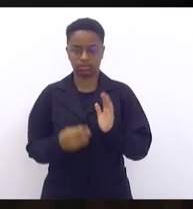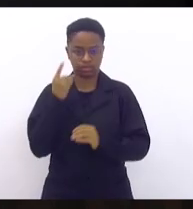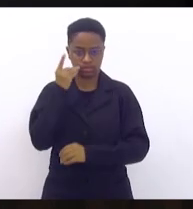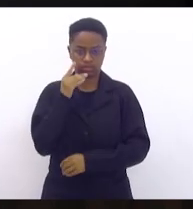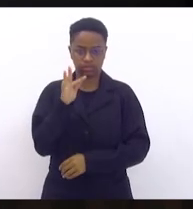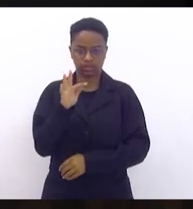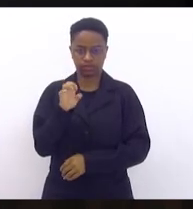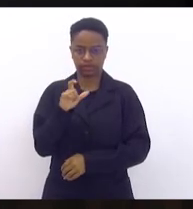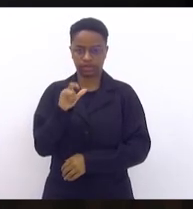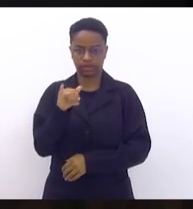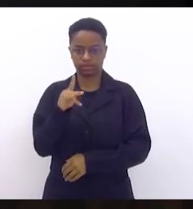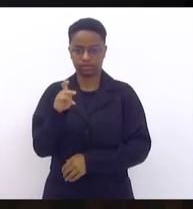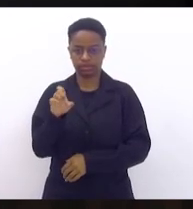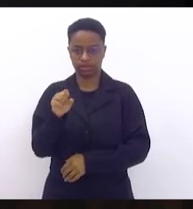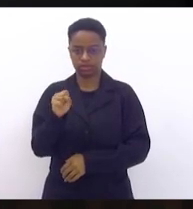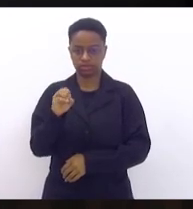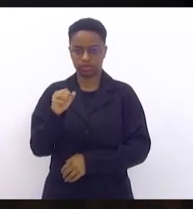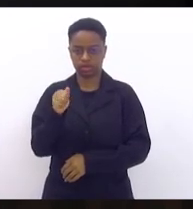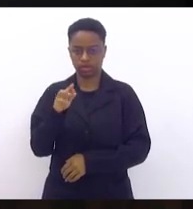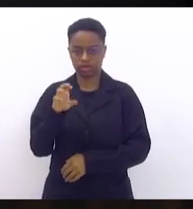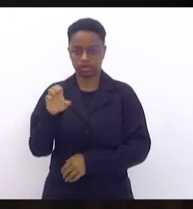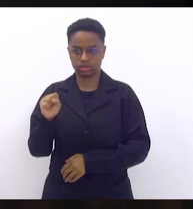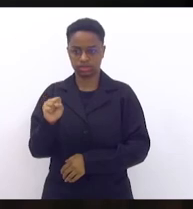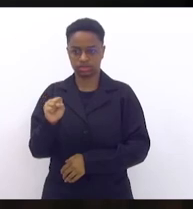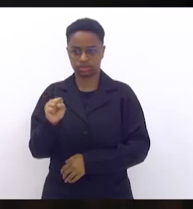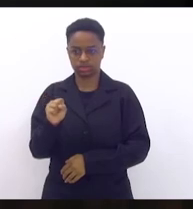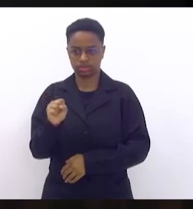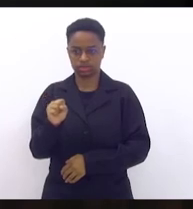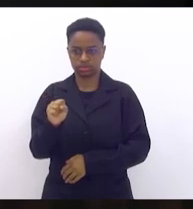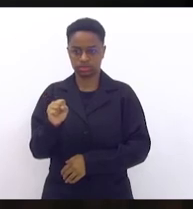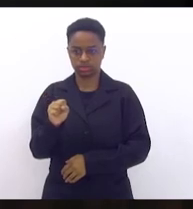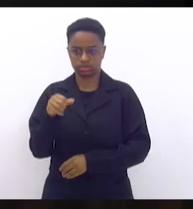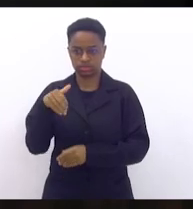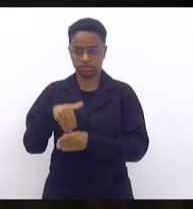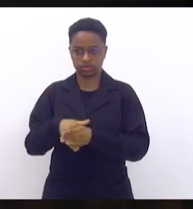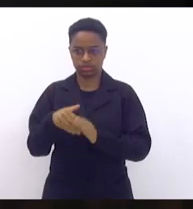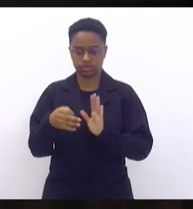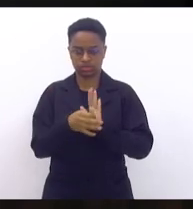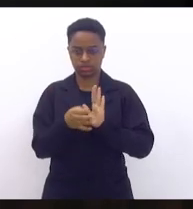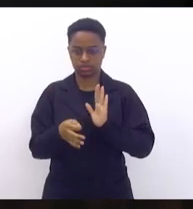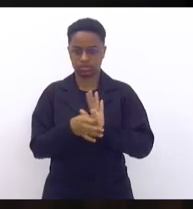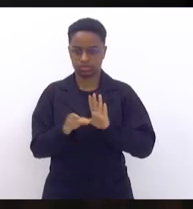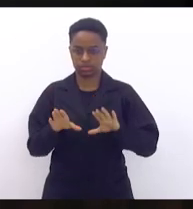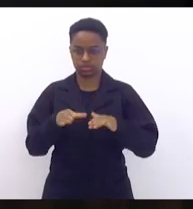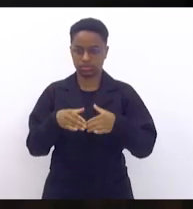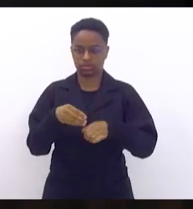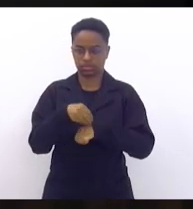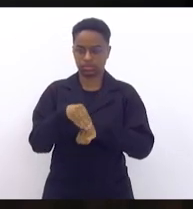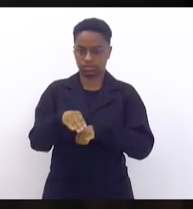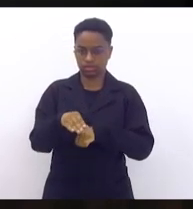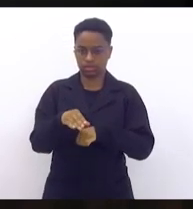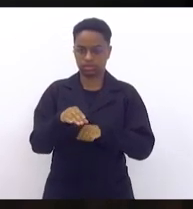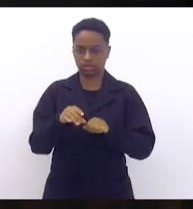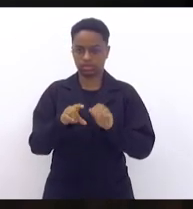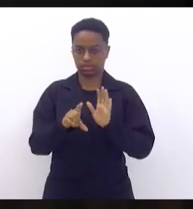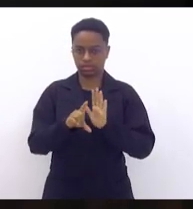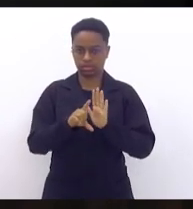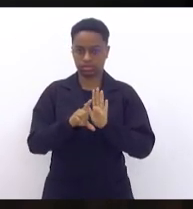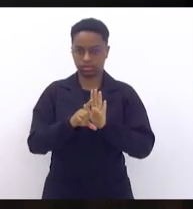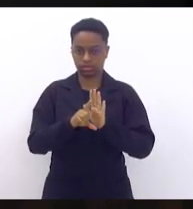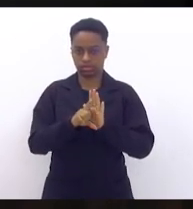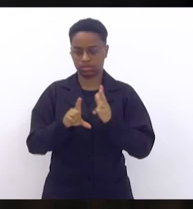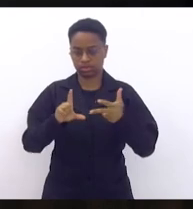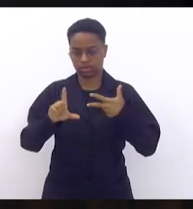Felipe Soares e Felipe Soares. Em votação, parecer da Comissão de Indicações